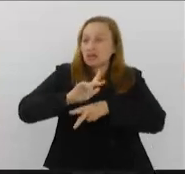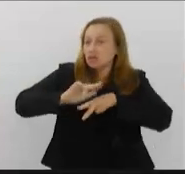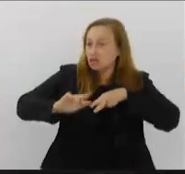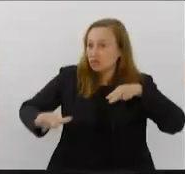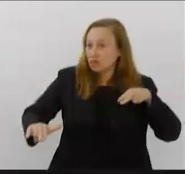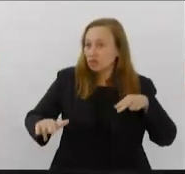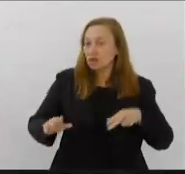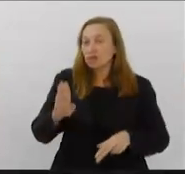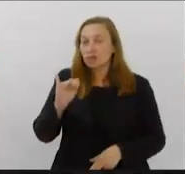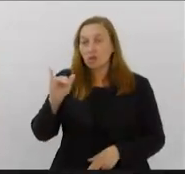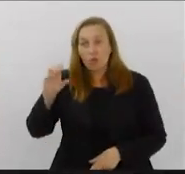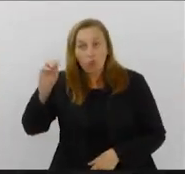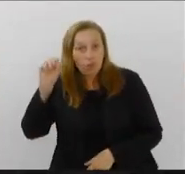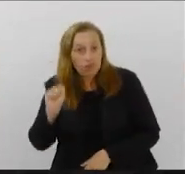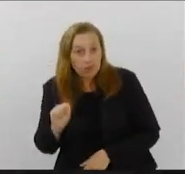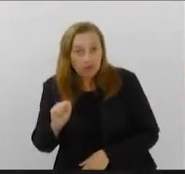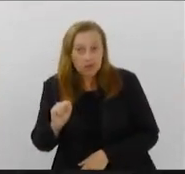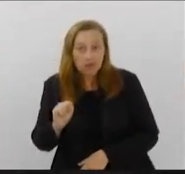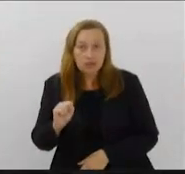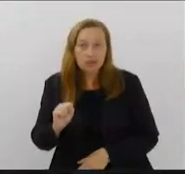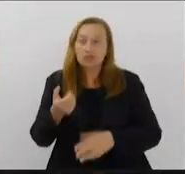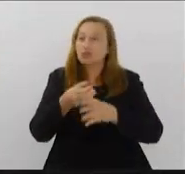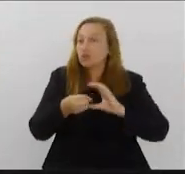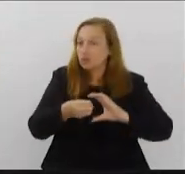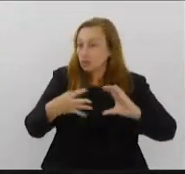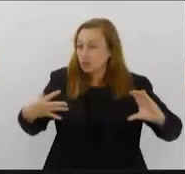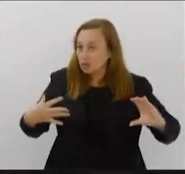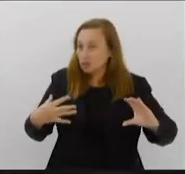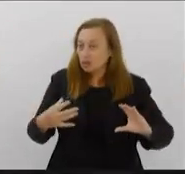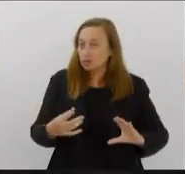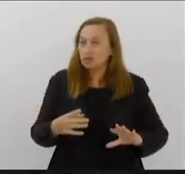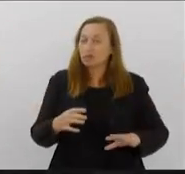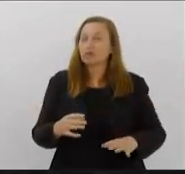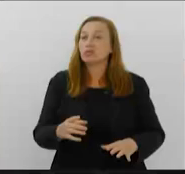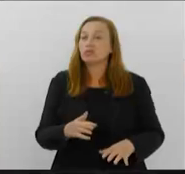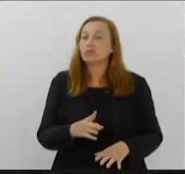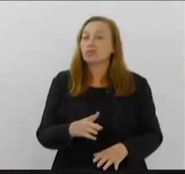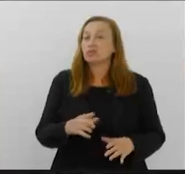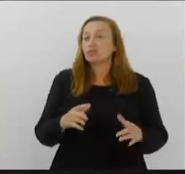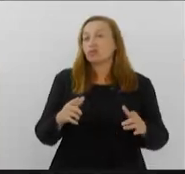de biomas que são característicos do nosso espaço social.